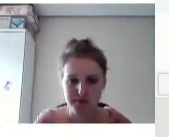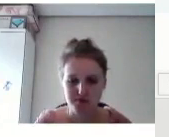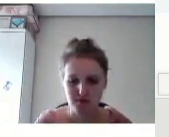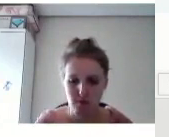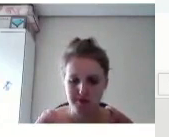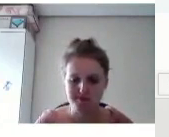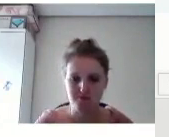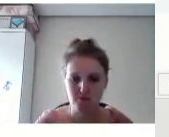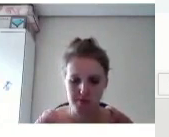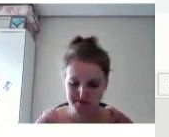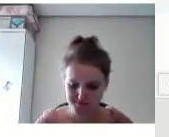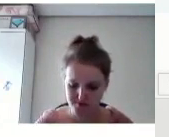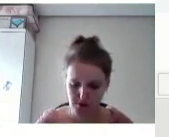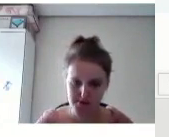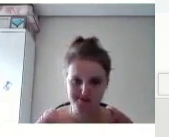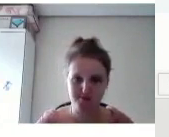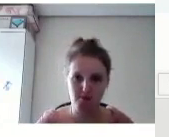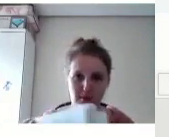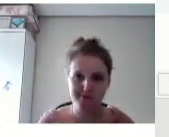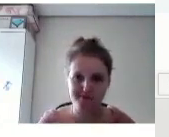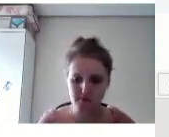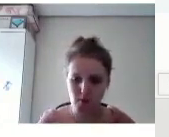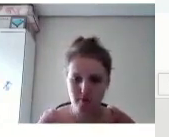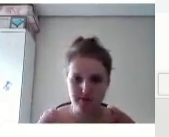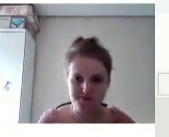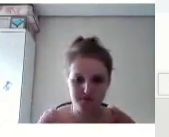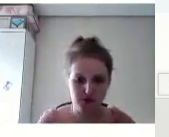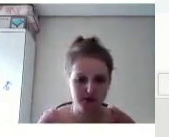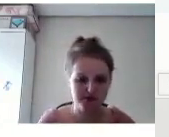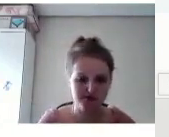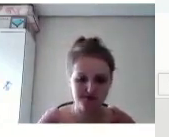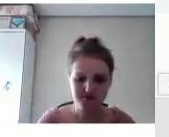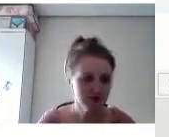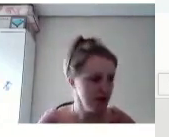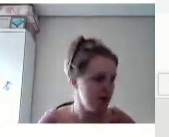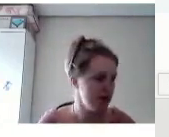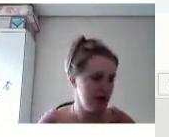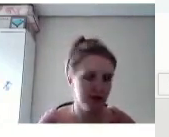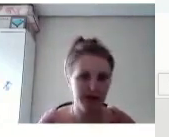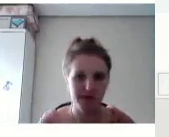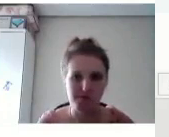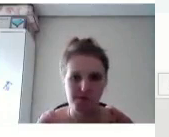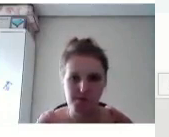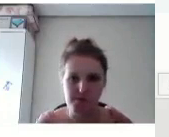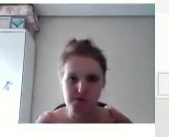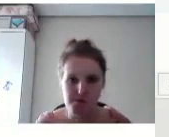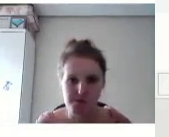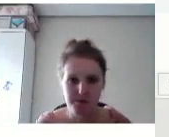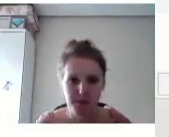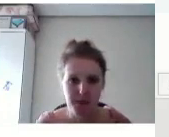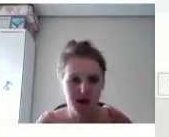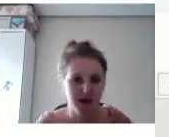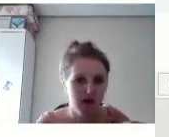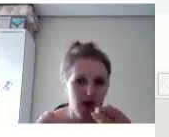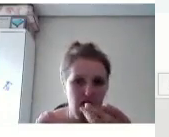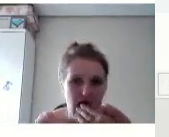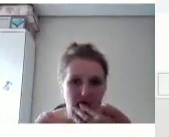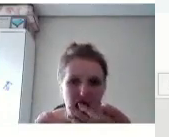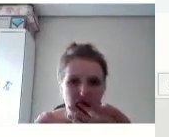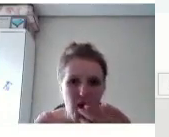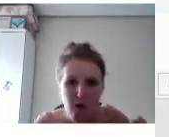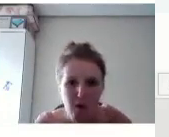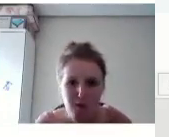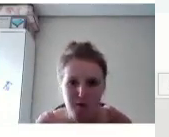Então, a derivada temporal dessa quantidade aqui, né, a derivada temporal de π, né, segue da equação